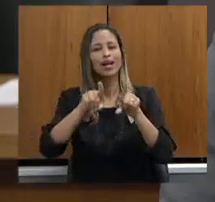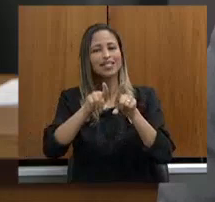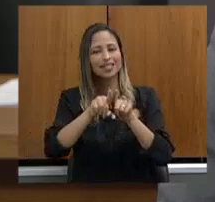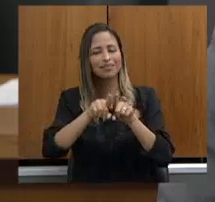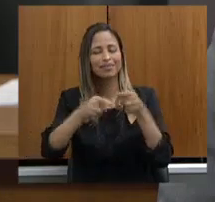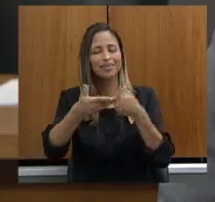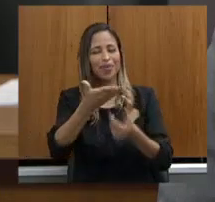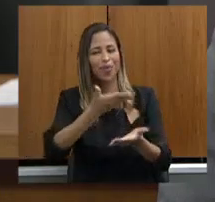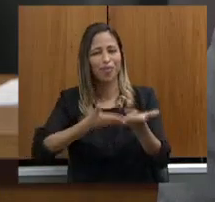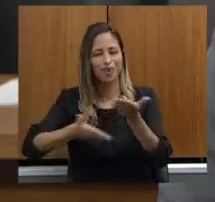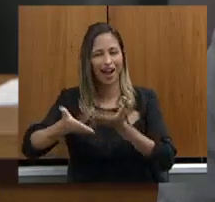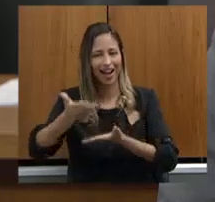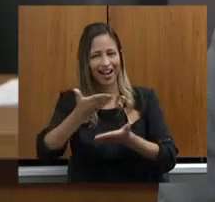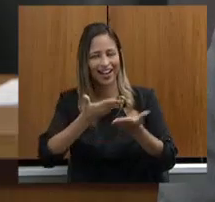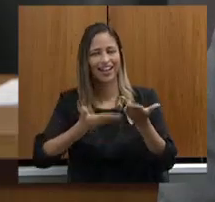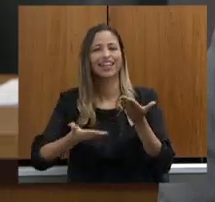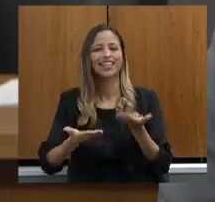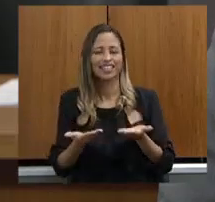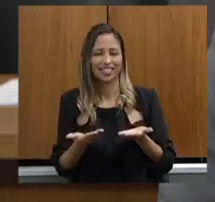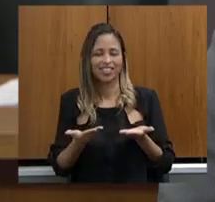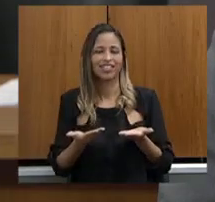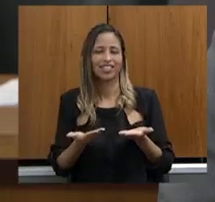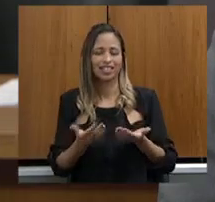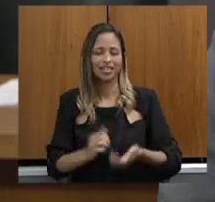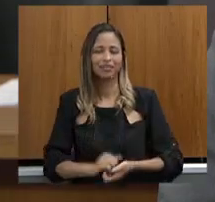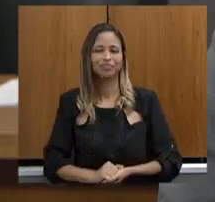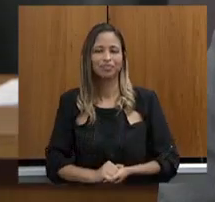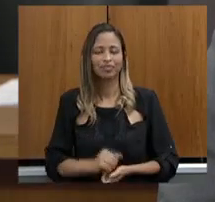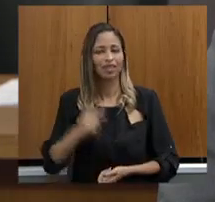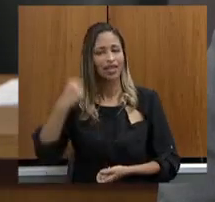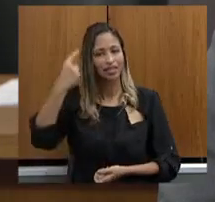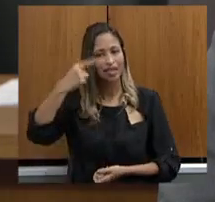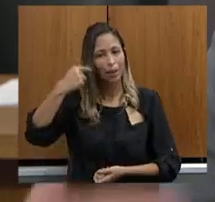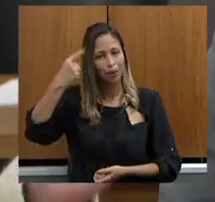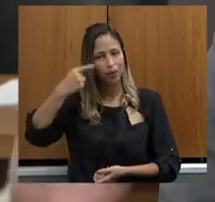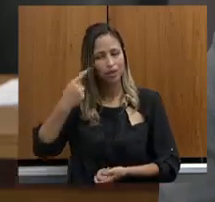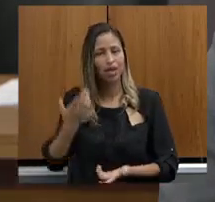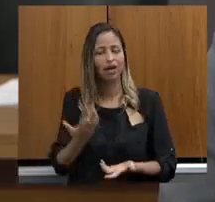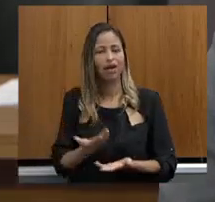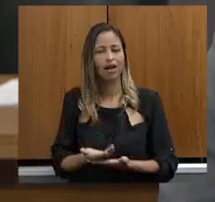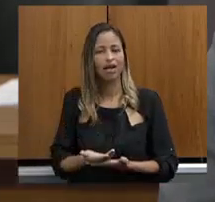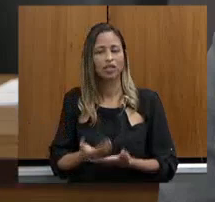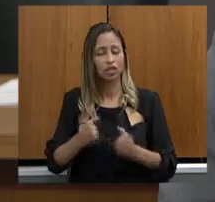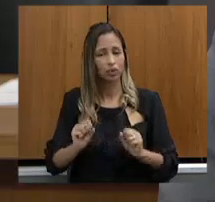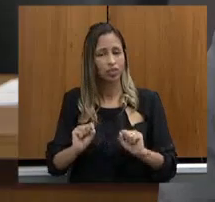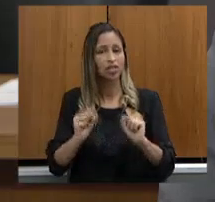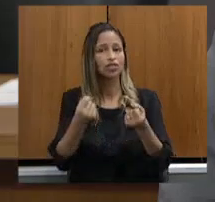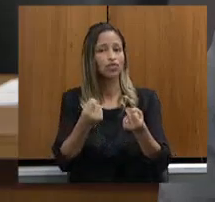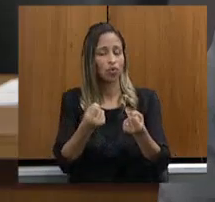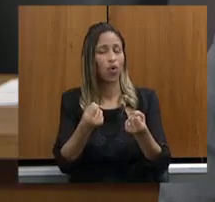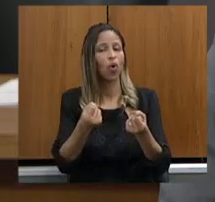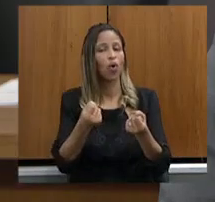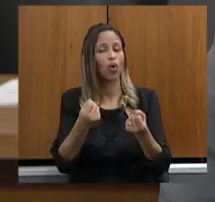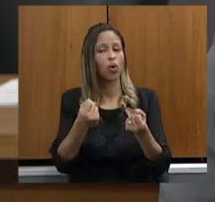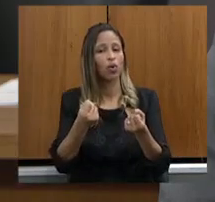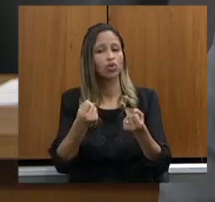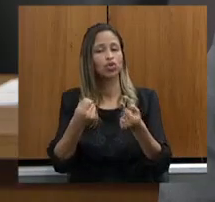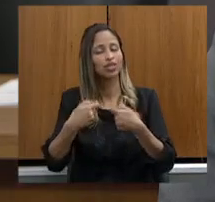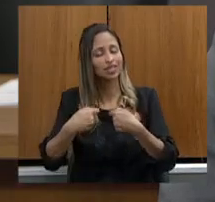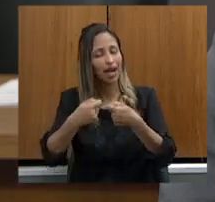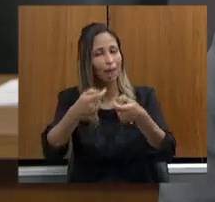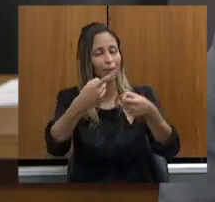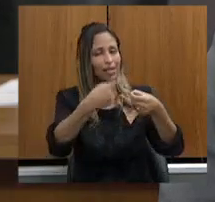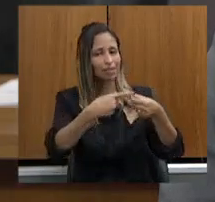compartilha várias entregas ainda serão feitas Deputado pela ceplag a partir do recurso de trazer mais municípios